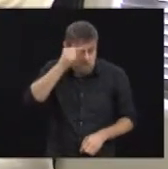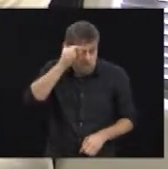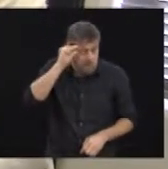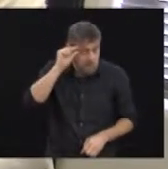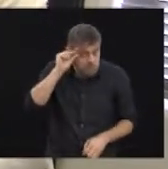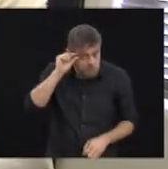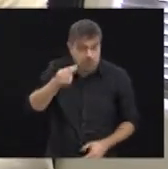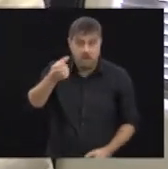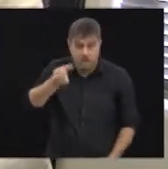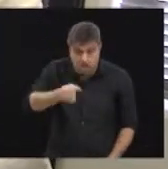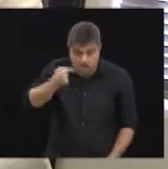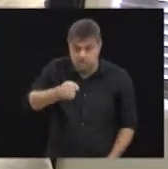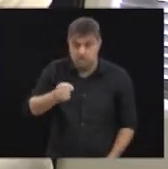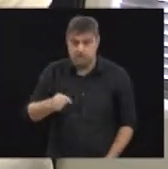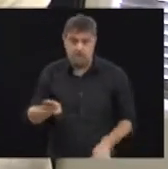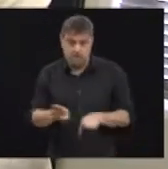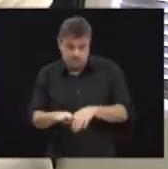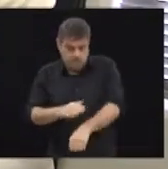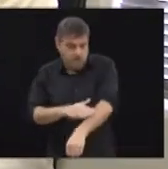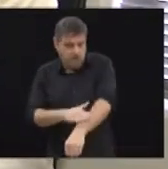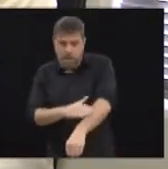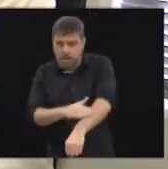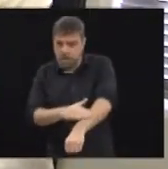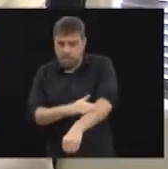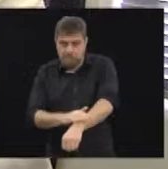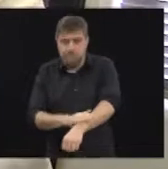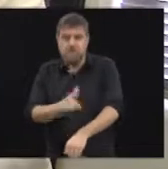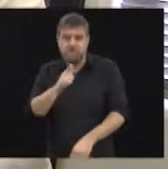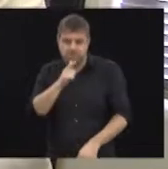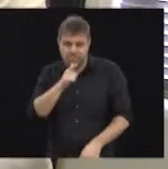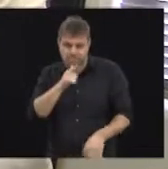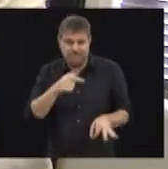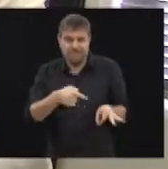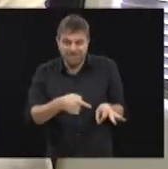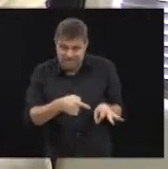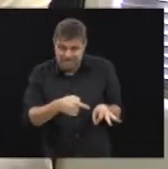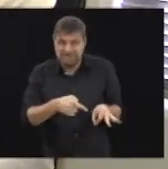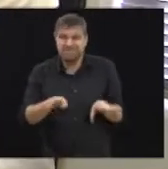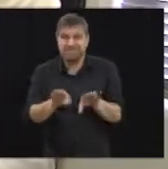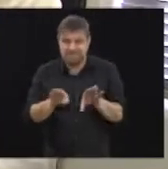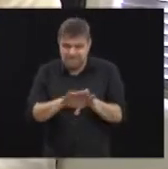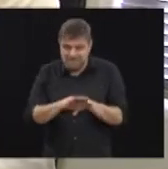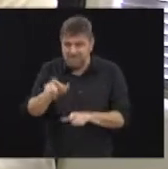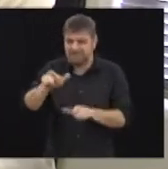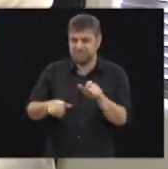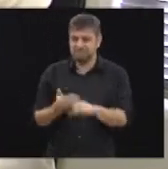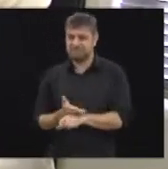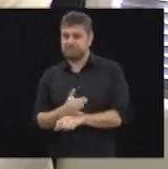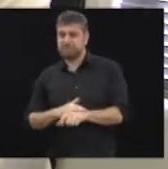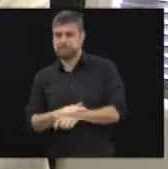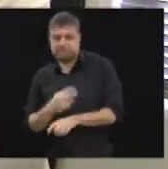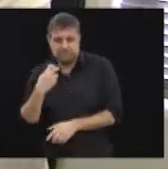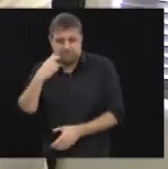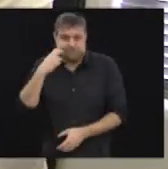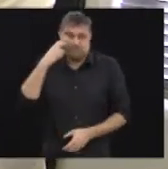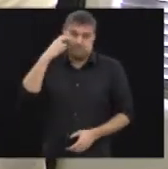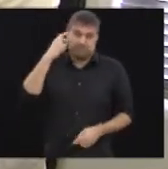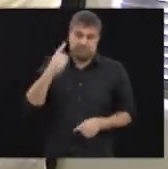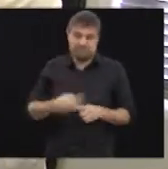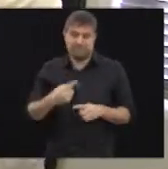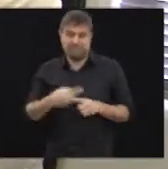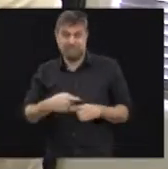ou sobrancelha branca, ou na pele, região genital, que as pessoas se incomodam muito,